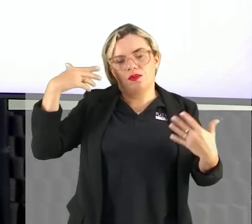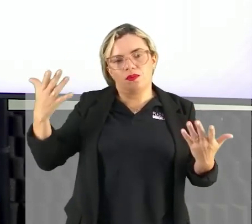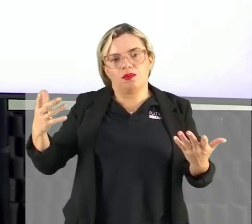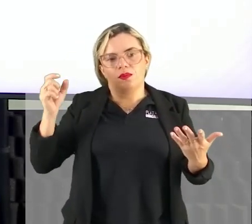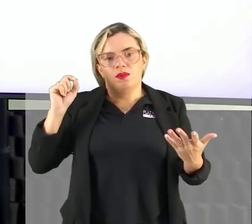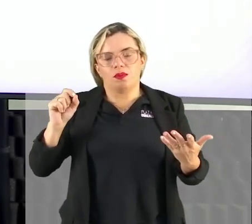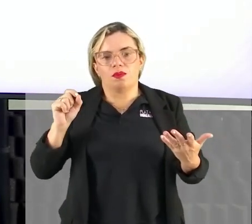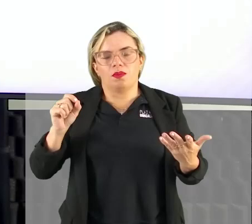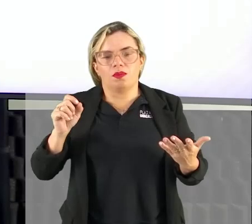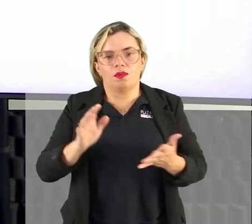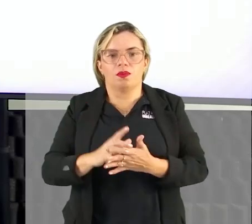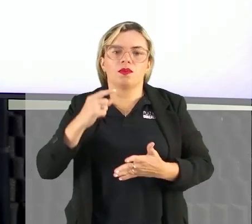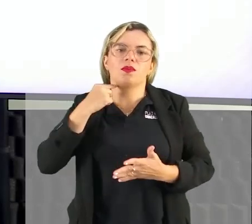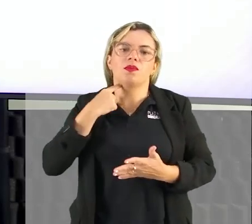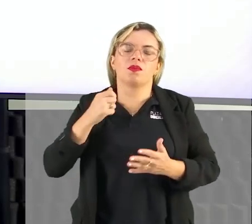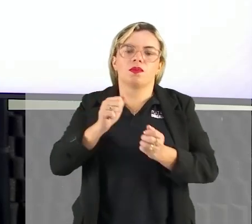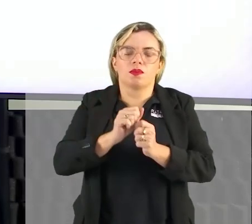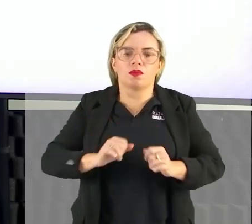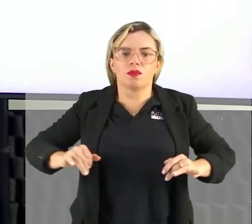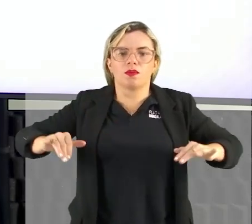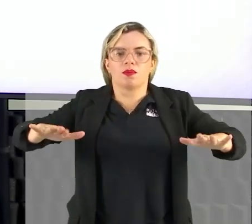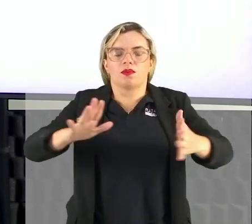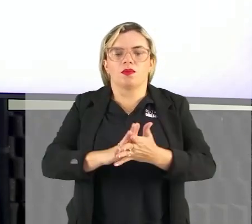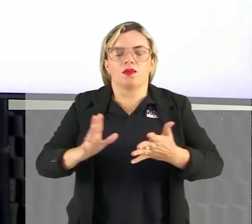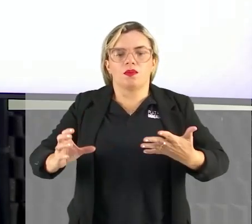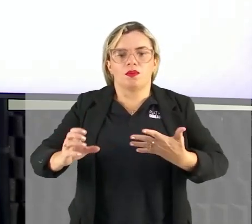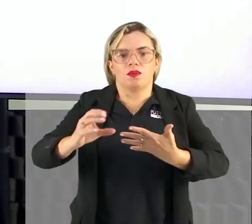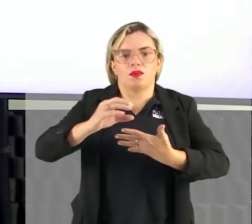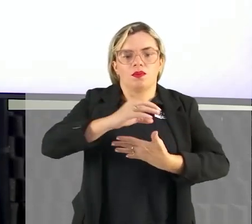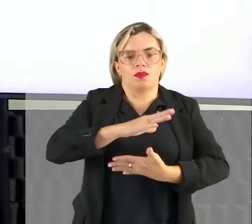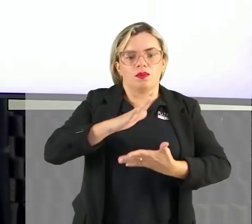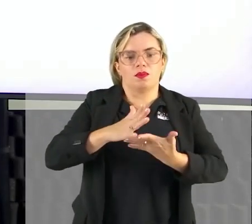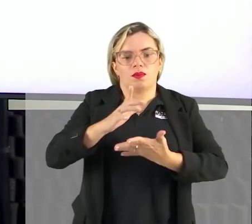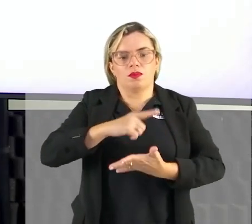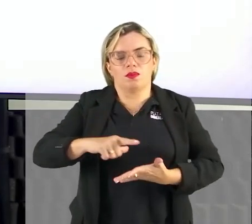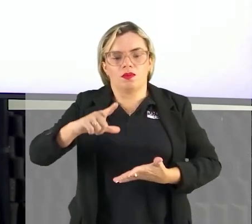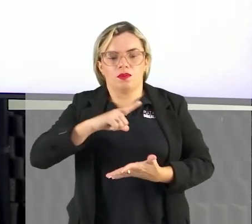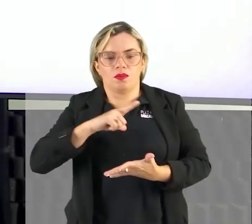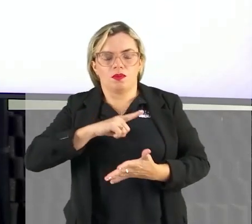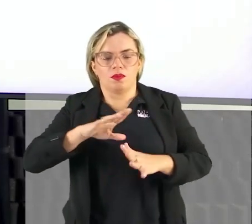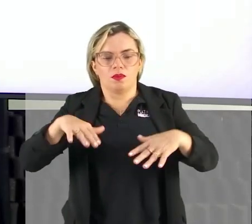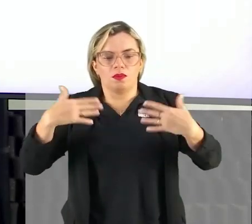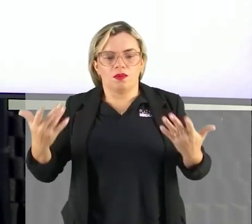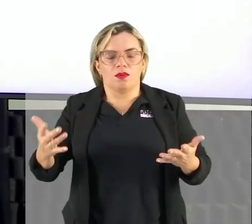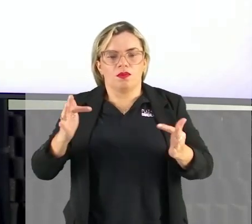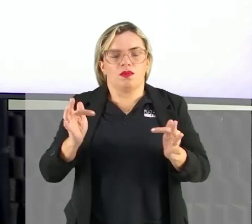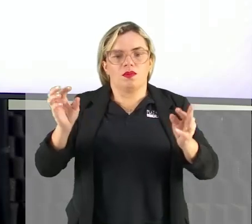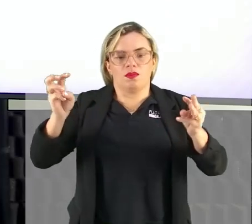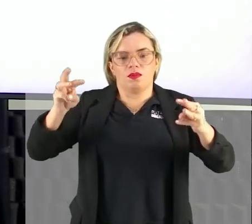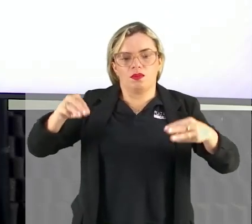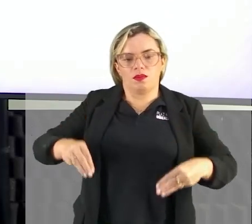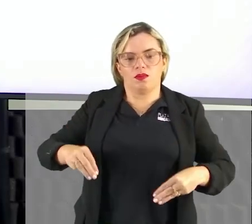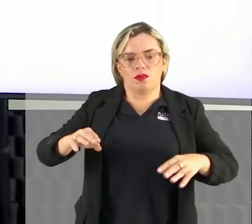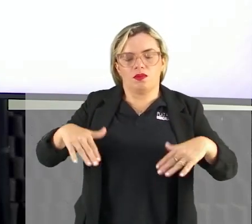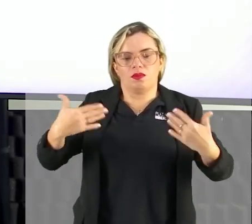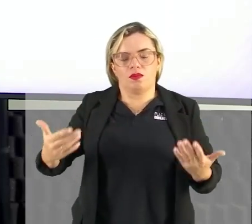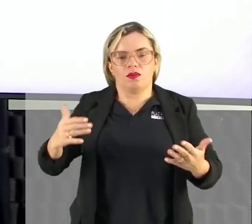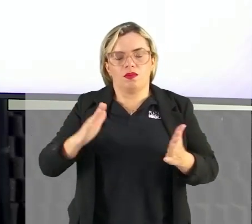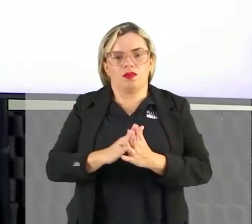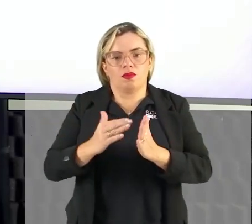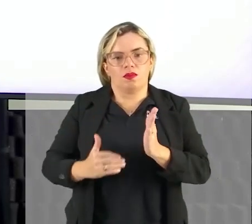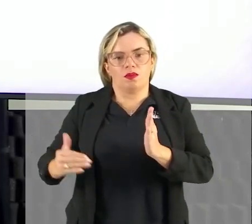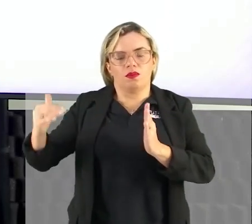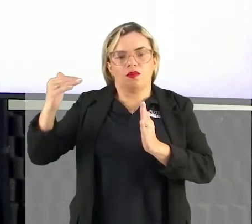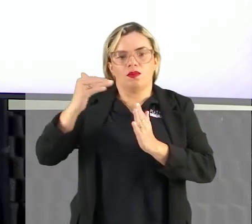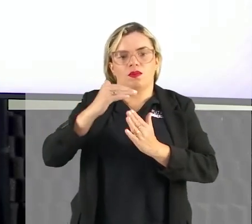nessa poluição distribuída na cadeia alimentar, a gente tem que olhar lá para o final, né, dessa cadeia, lá para o topo